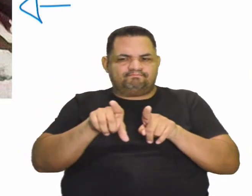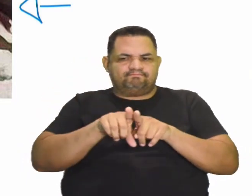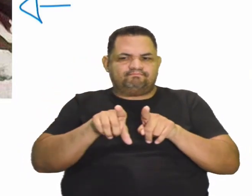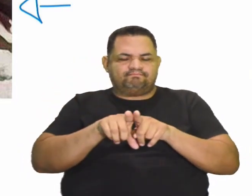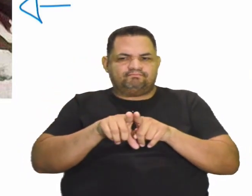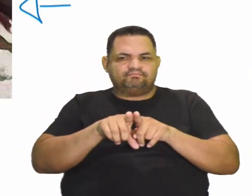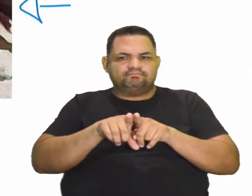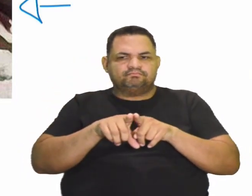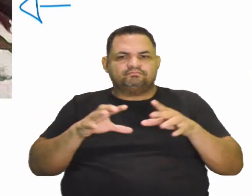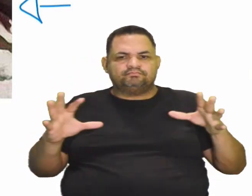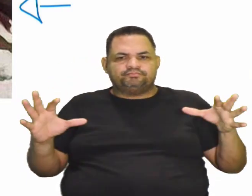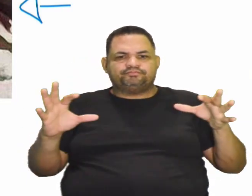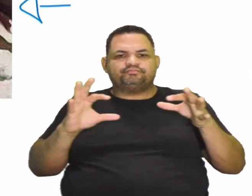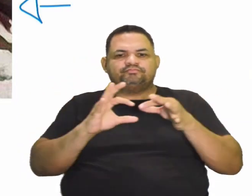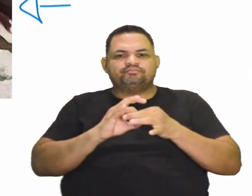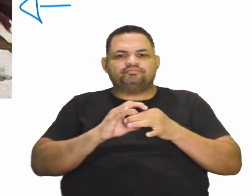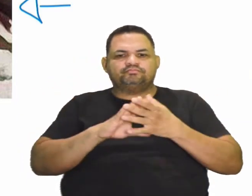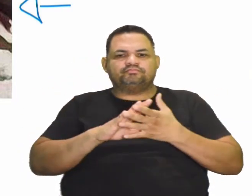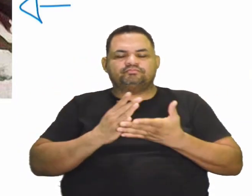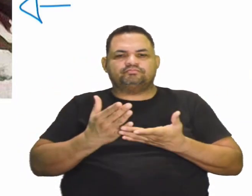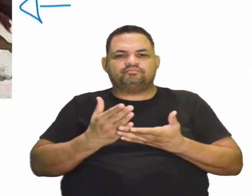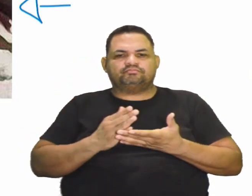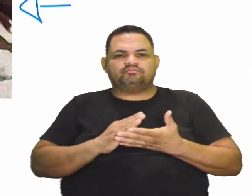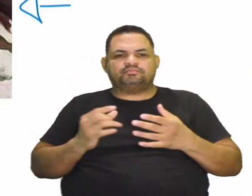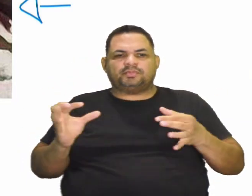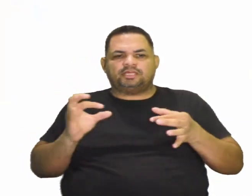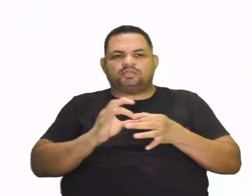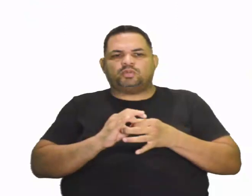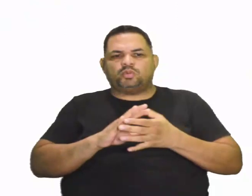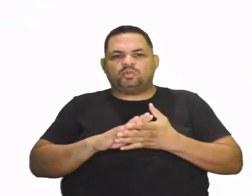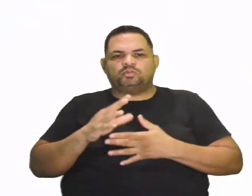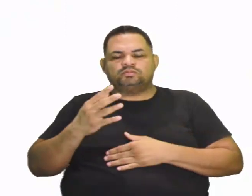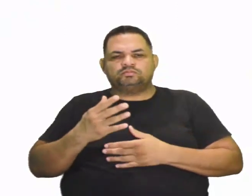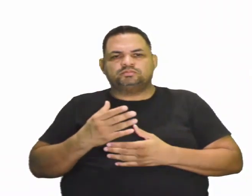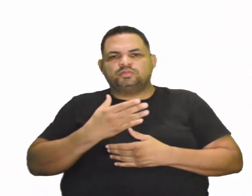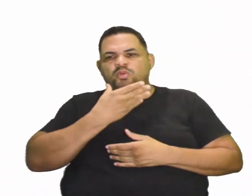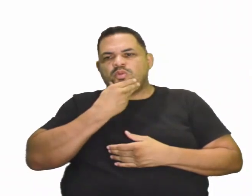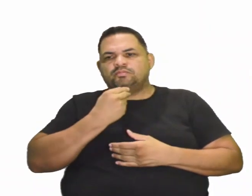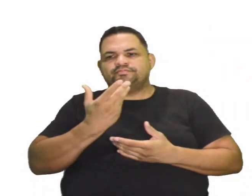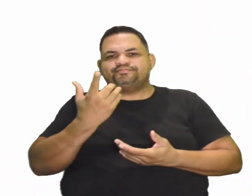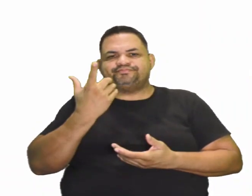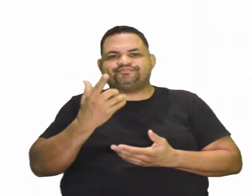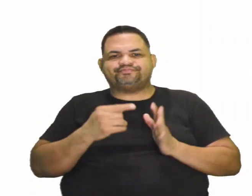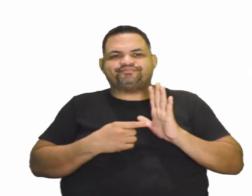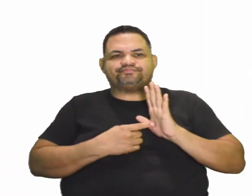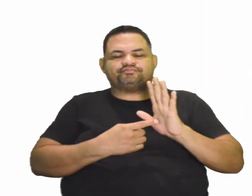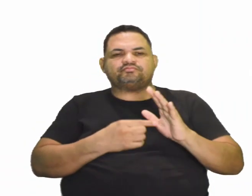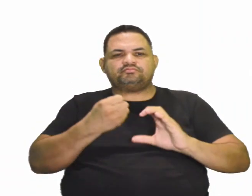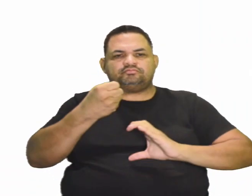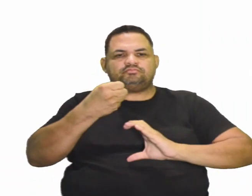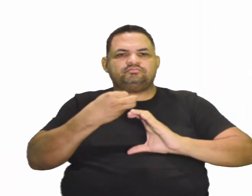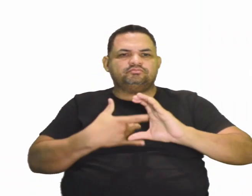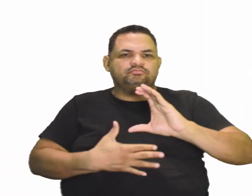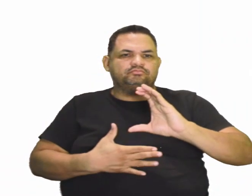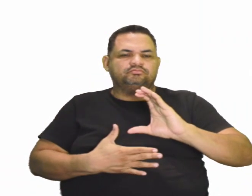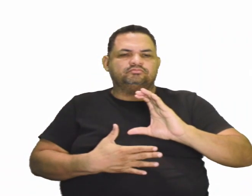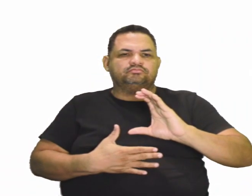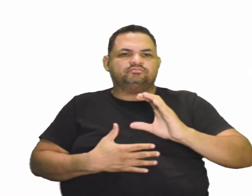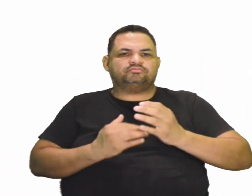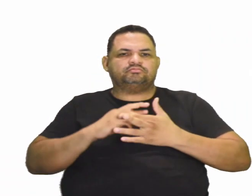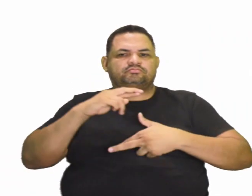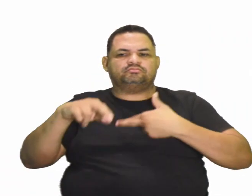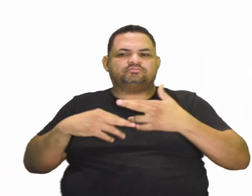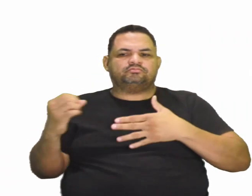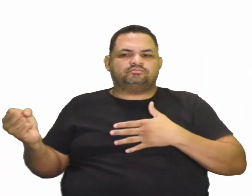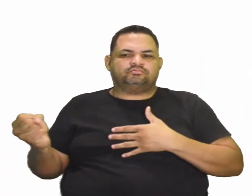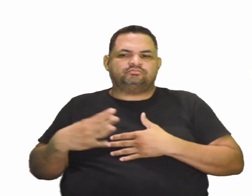Está intimamente conectada com o homem. Muito bem. Seguindo, vamos trazer aí algumas características do Renascimento.